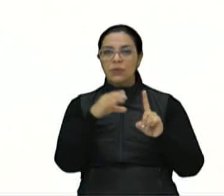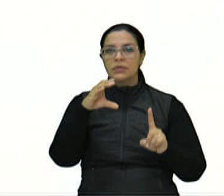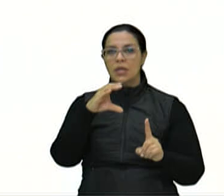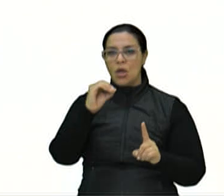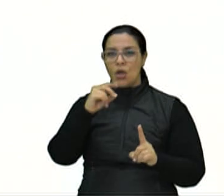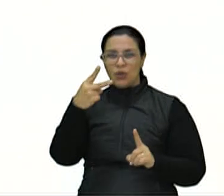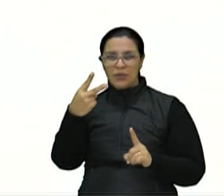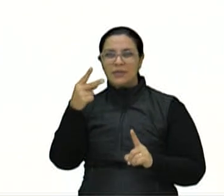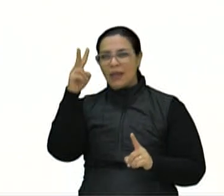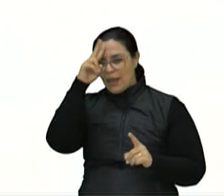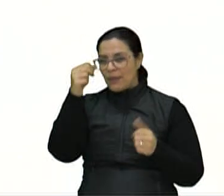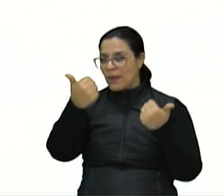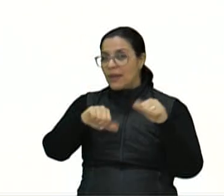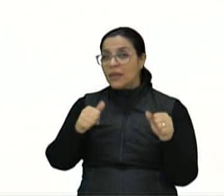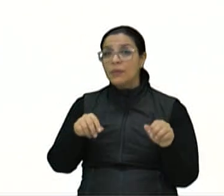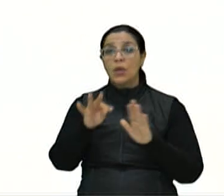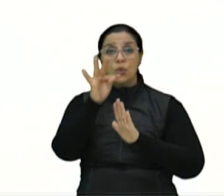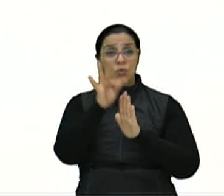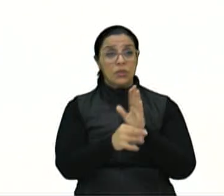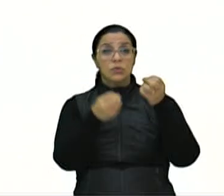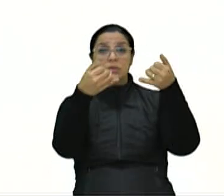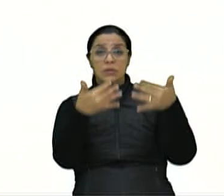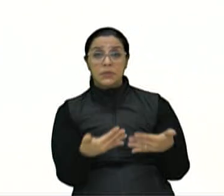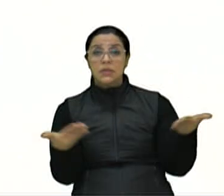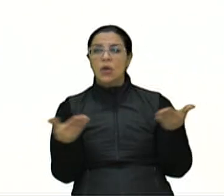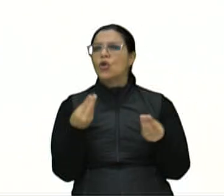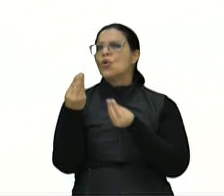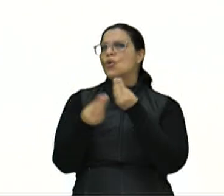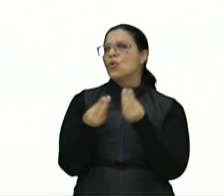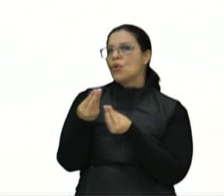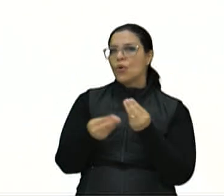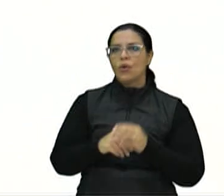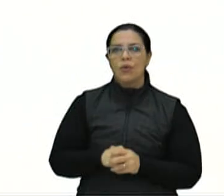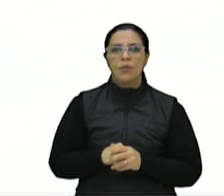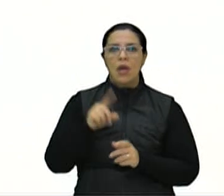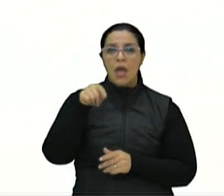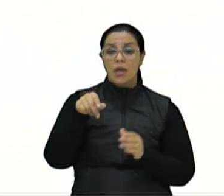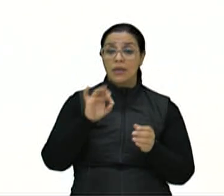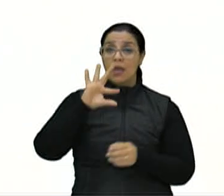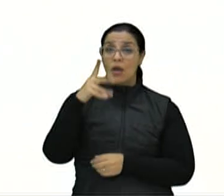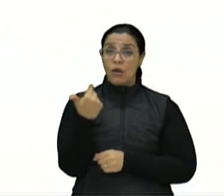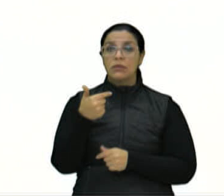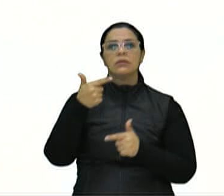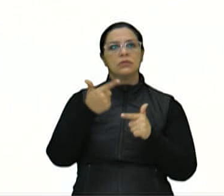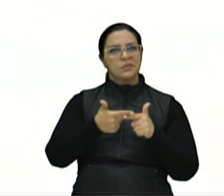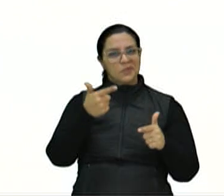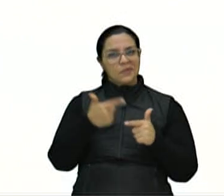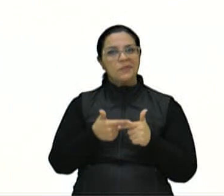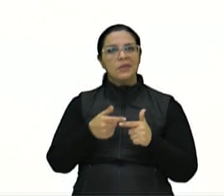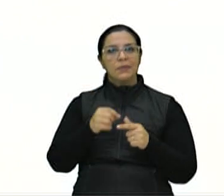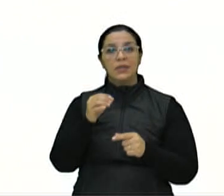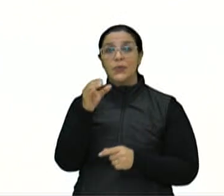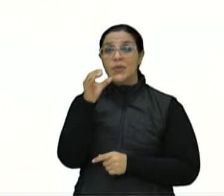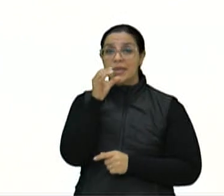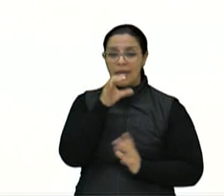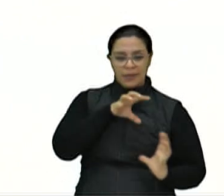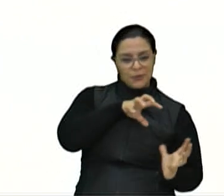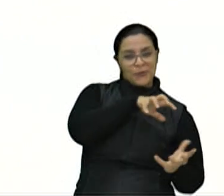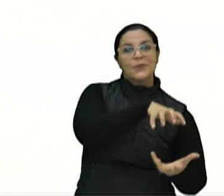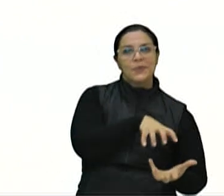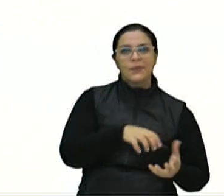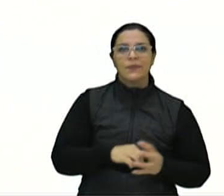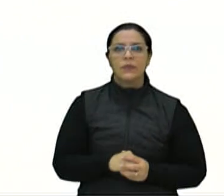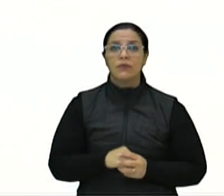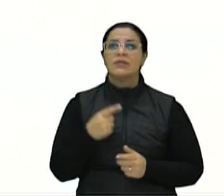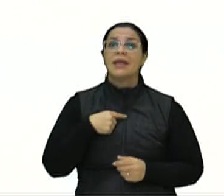da química? Em um texto explique como é que acontece o aquecimento global.